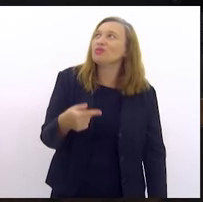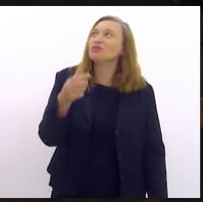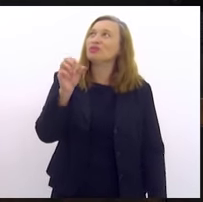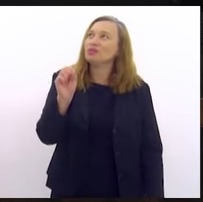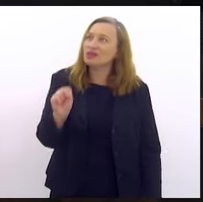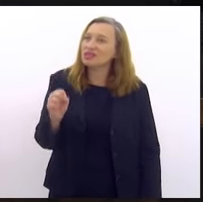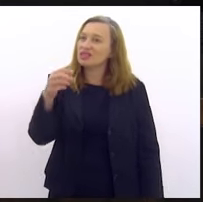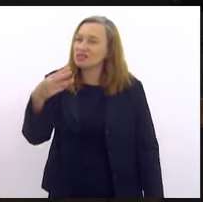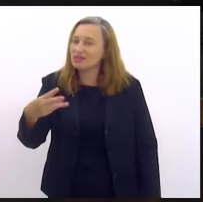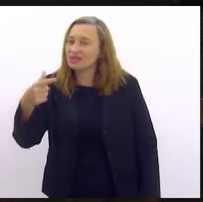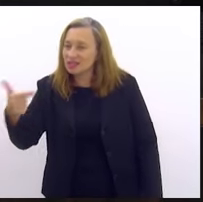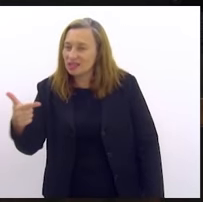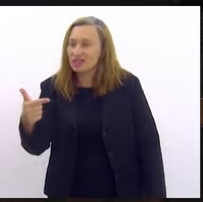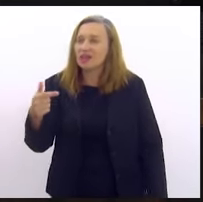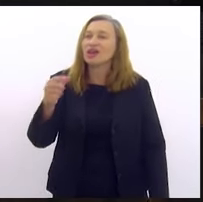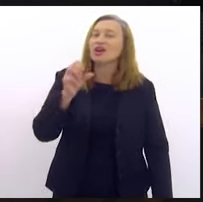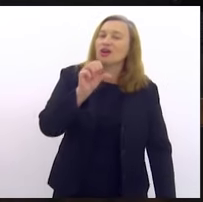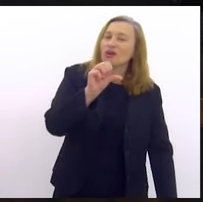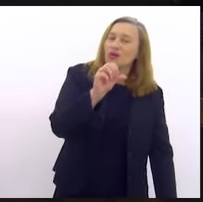5.836/2022,